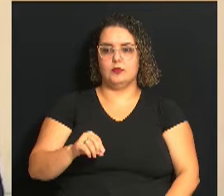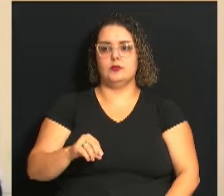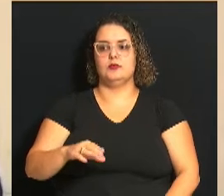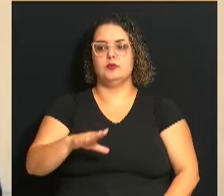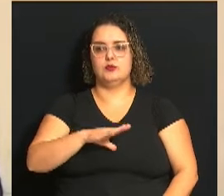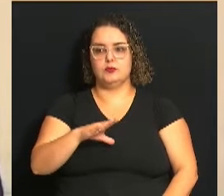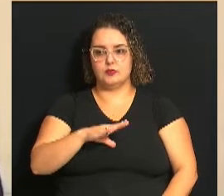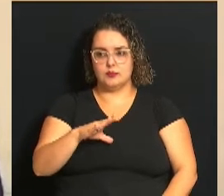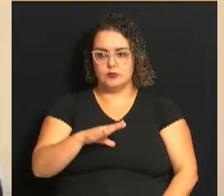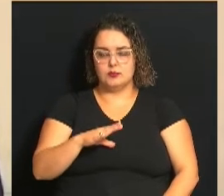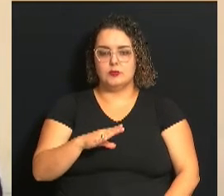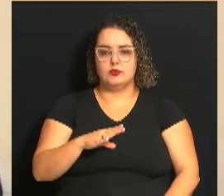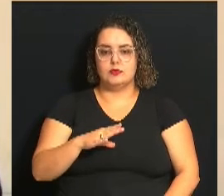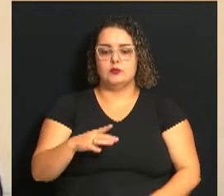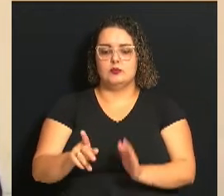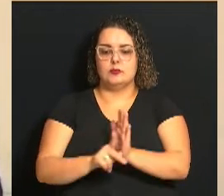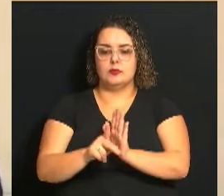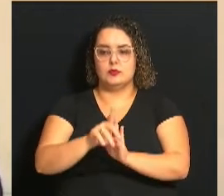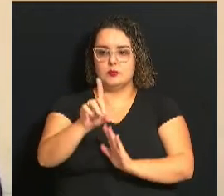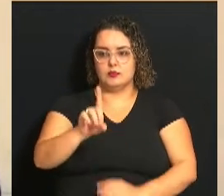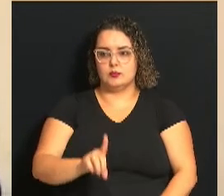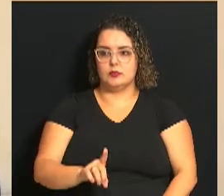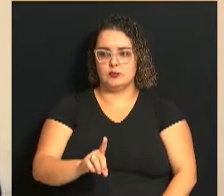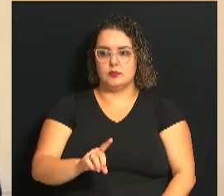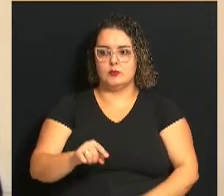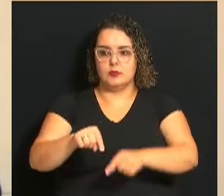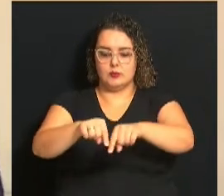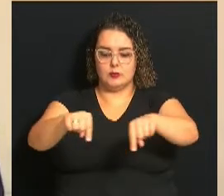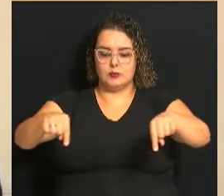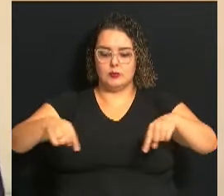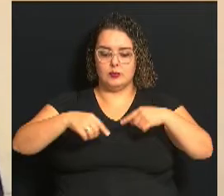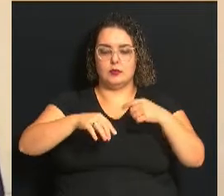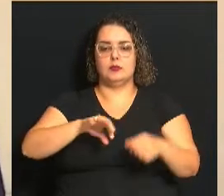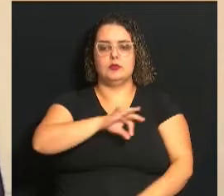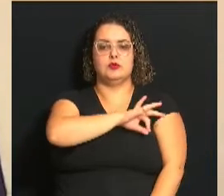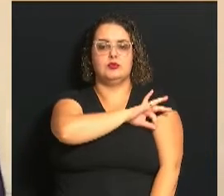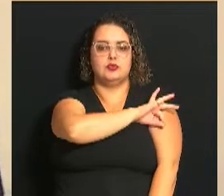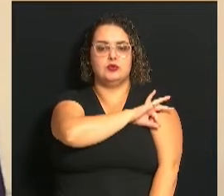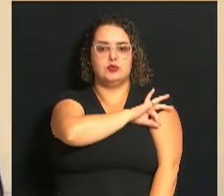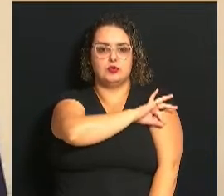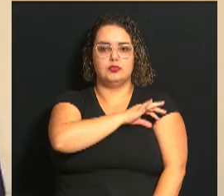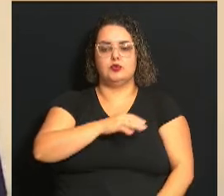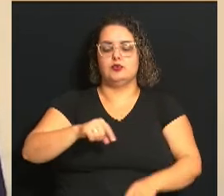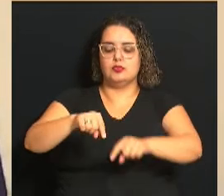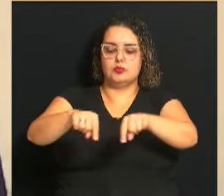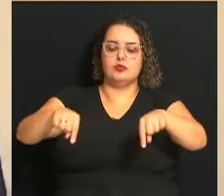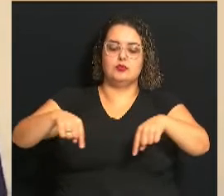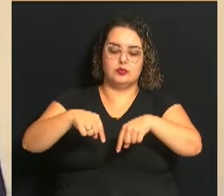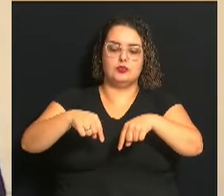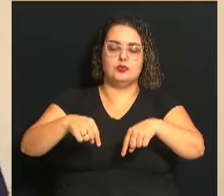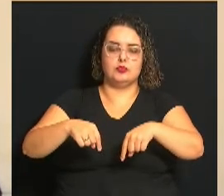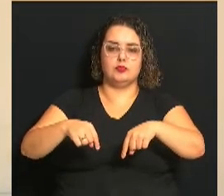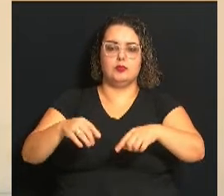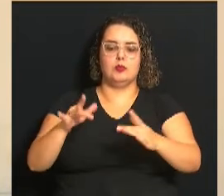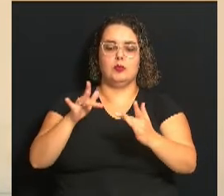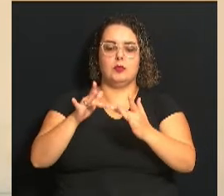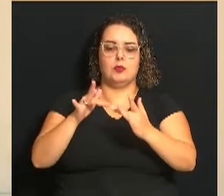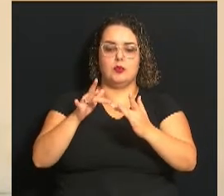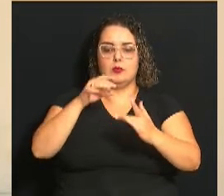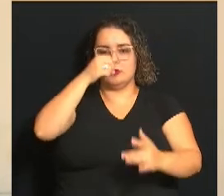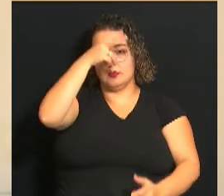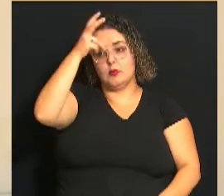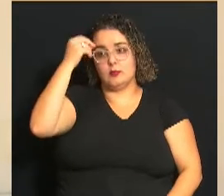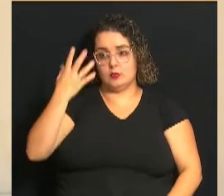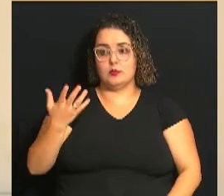está ligado ao gabinete do prefeito. E o intuito de trazer o Fundo Municipal para que a Secretaria